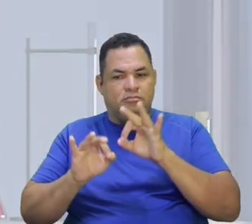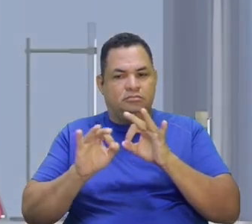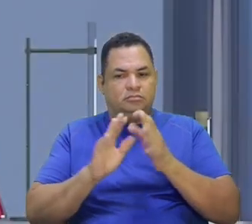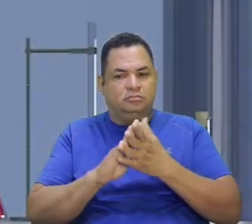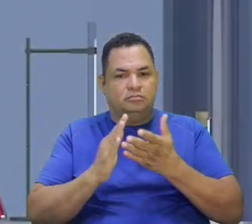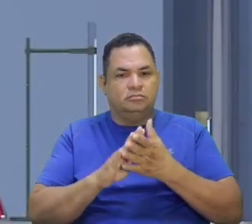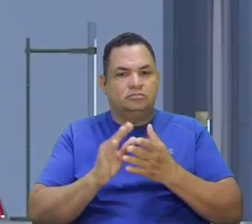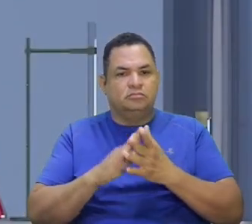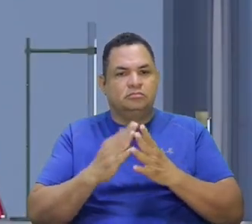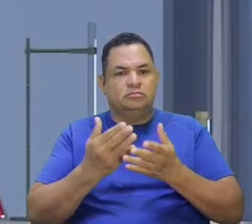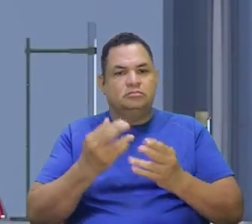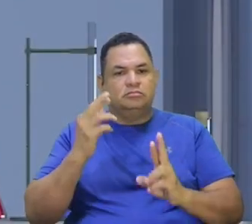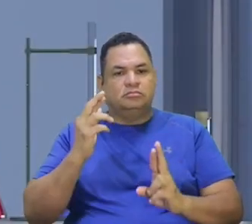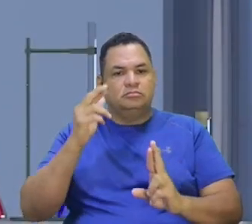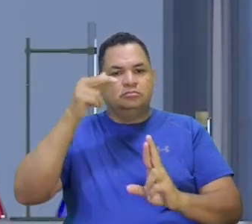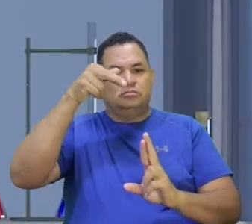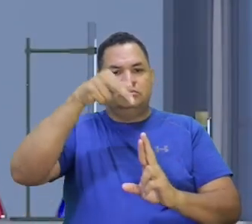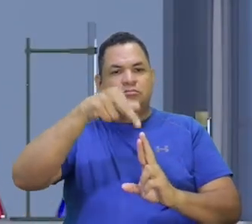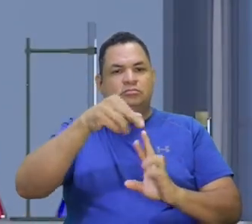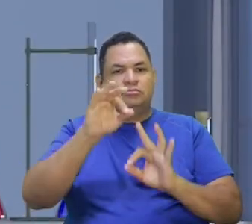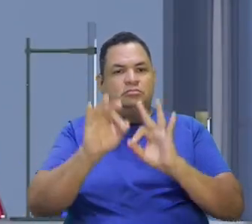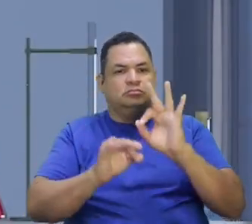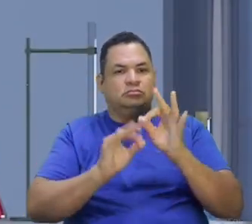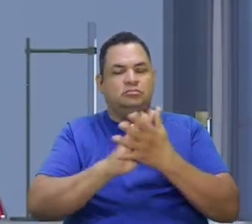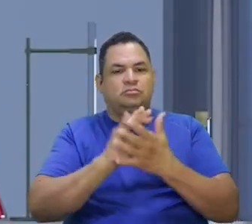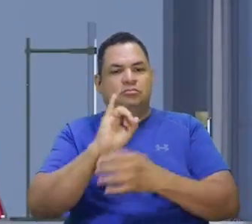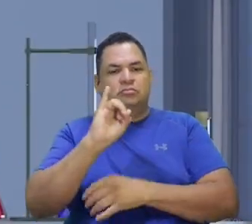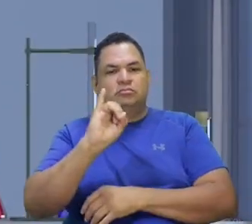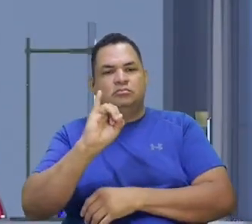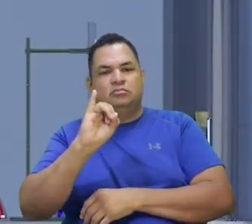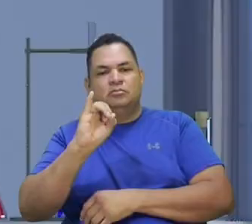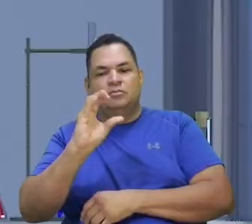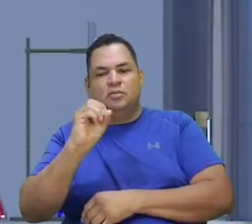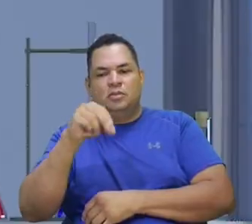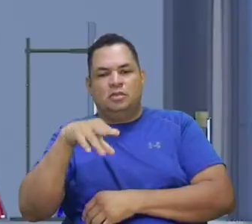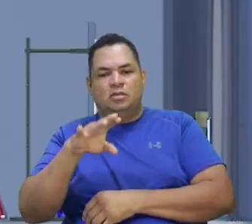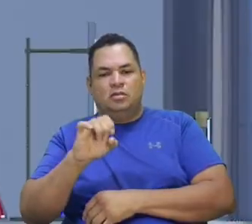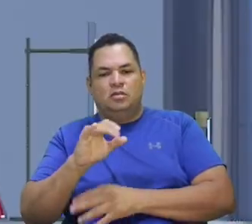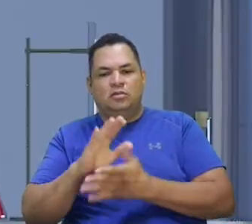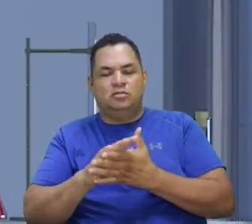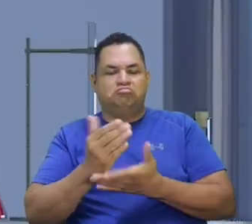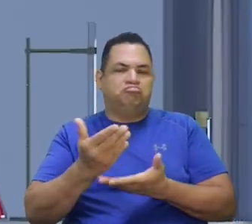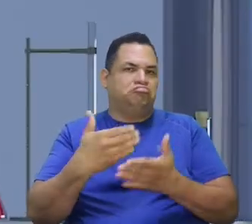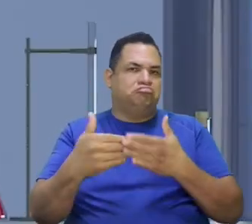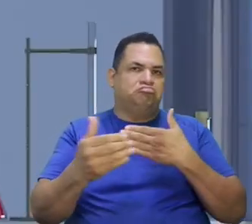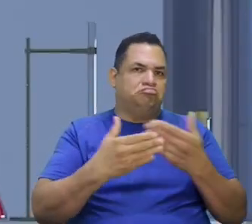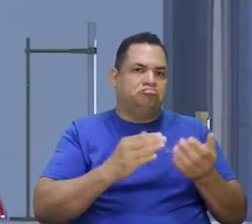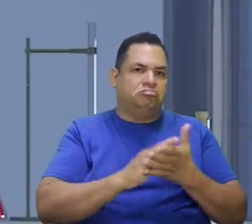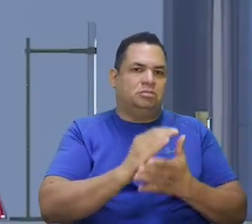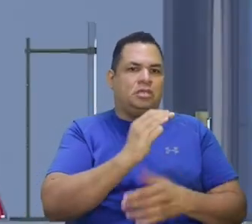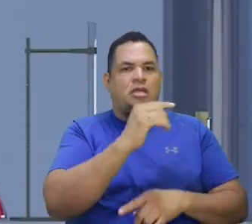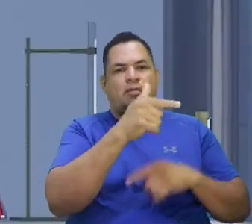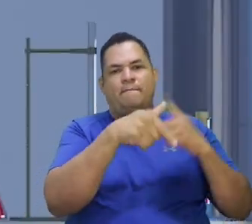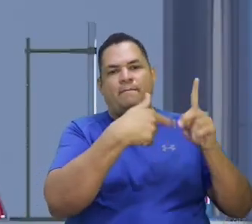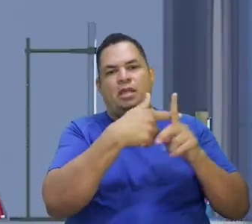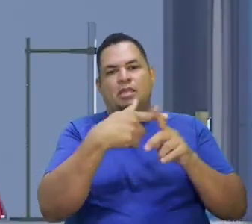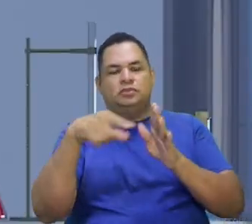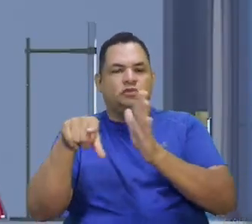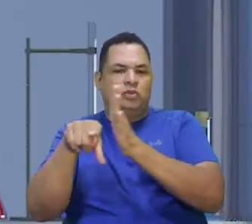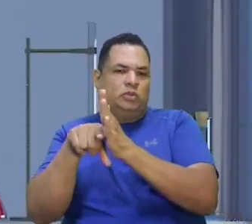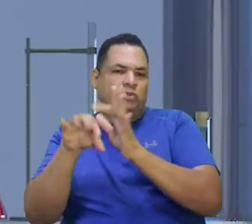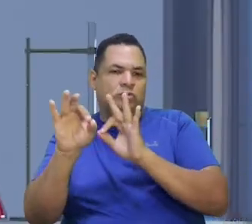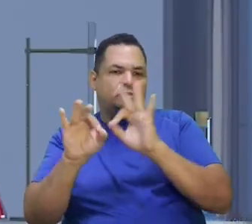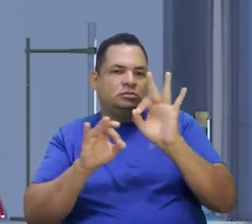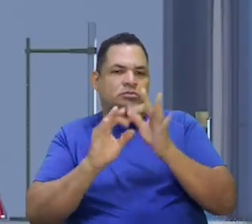são referente aos íons, independente se é cátion ou ânion, você sempre vai